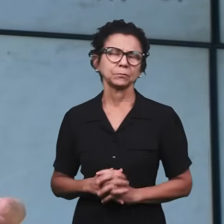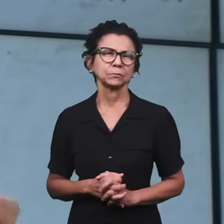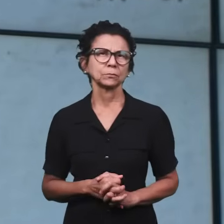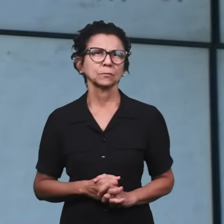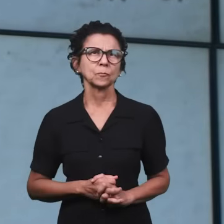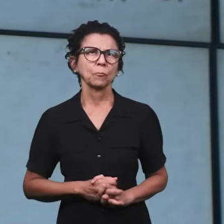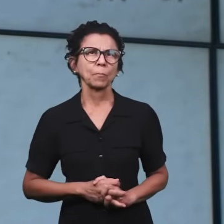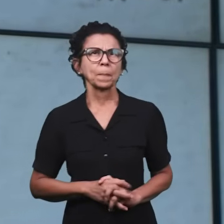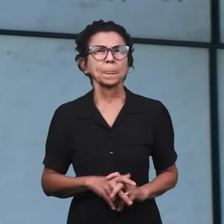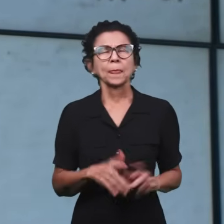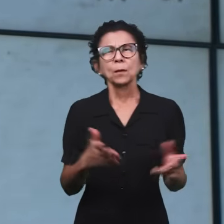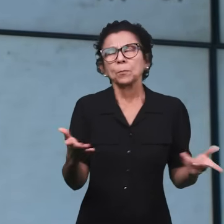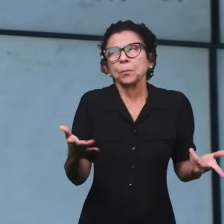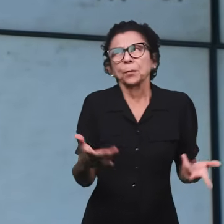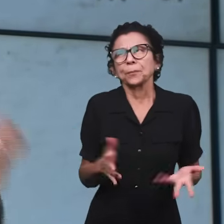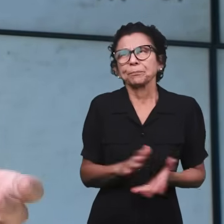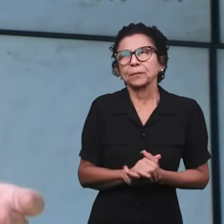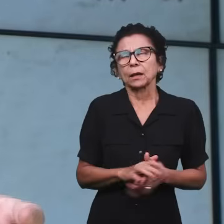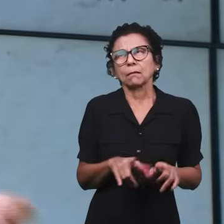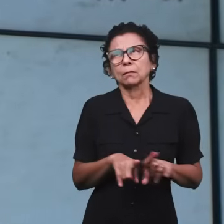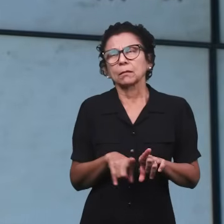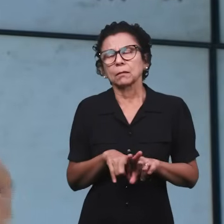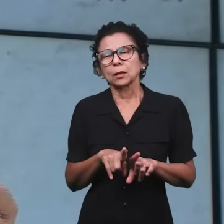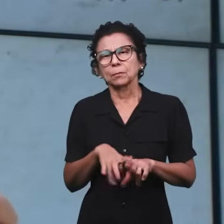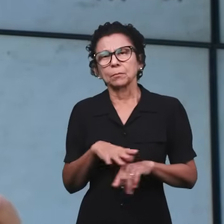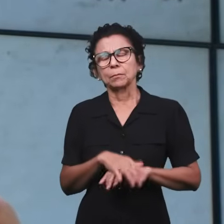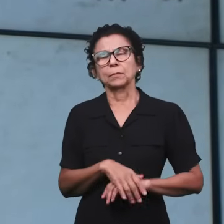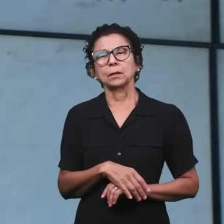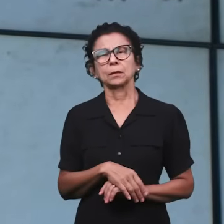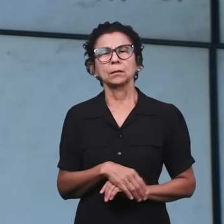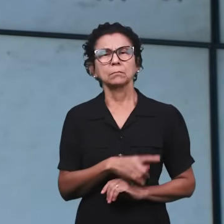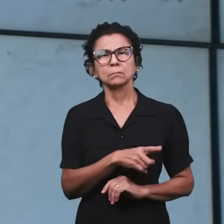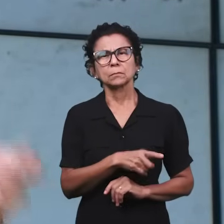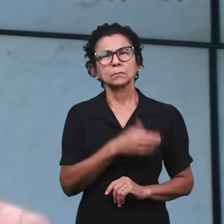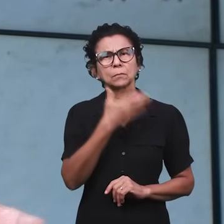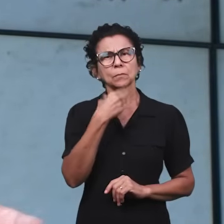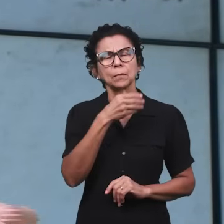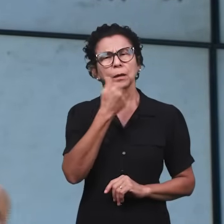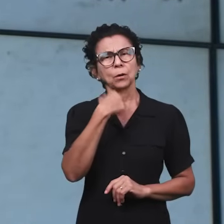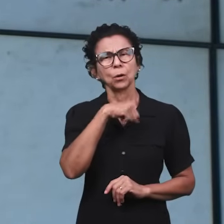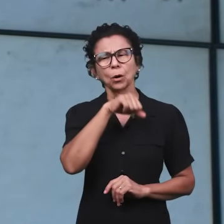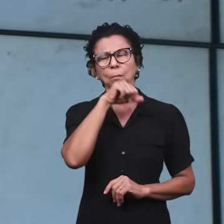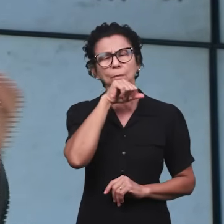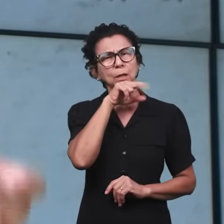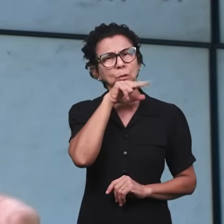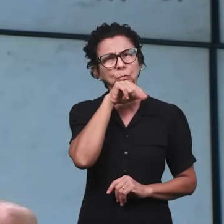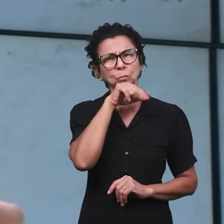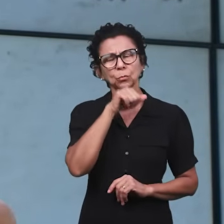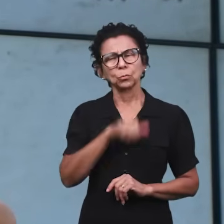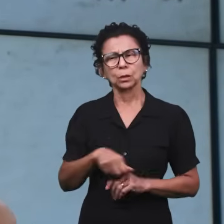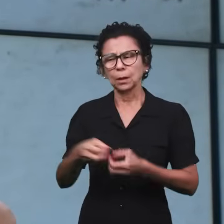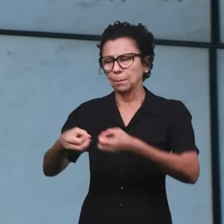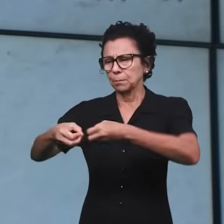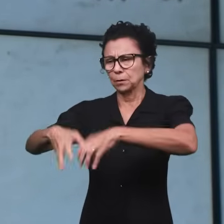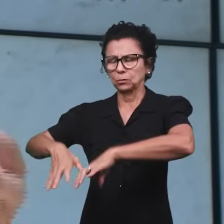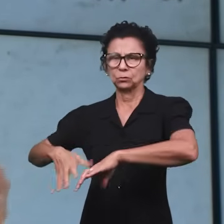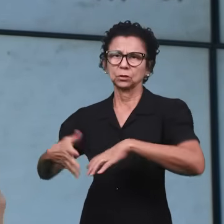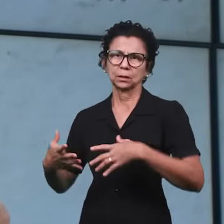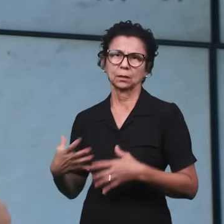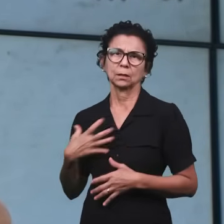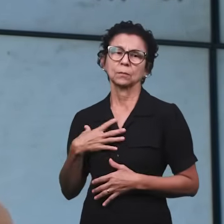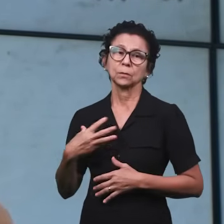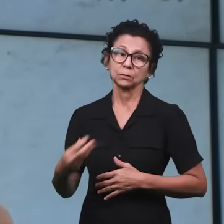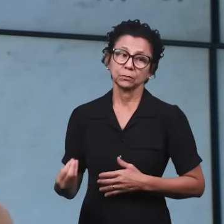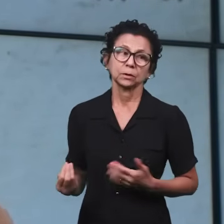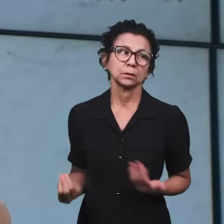nunca vai querer trazer um malefício para o filho conscientemente. Eu vou prejudicar o meu filho, eu vou fazer mal a ele. É verdade. Acho que esse início